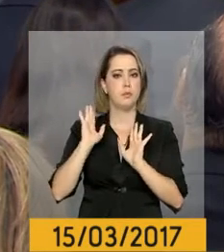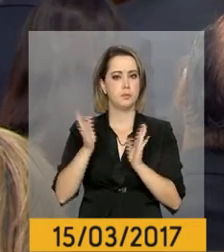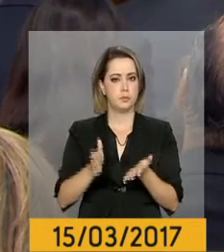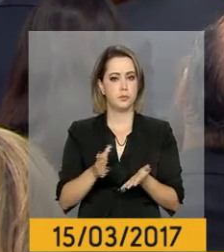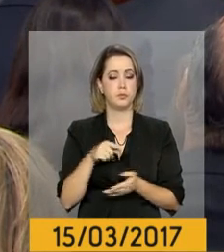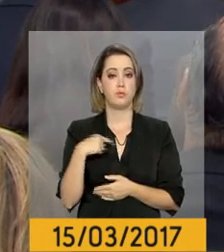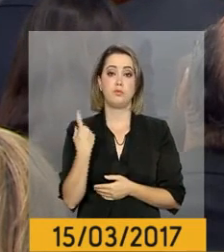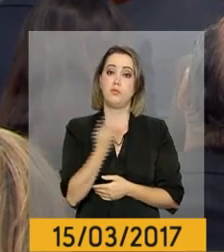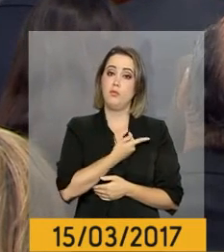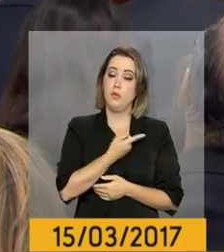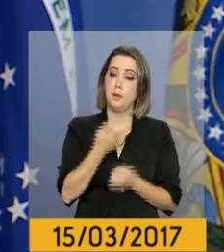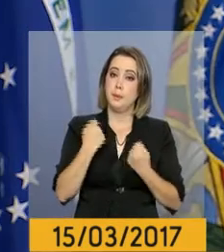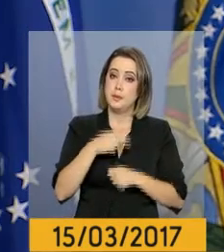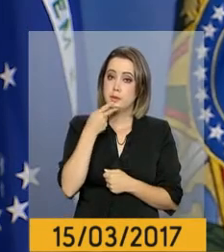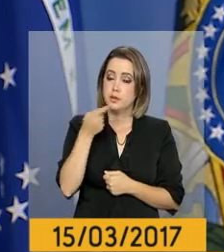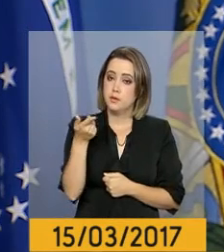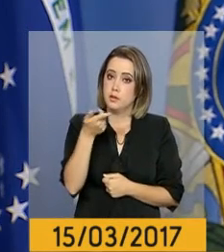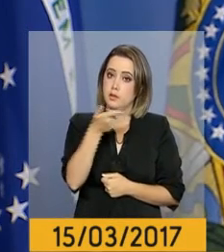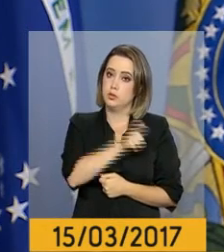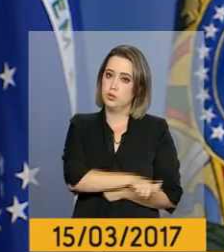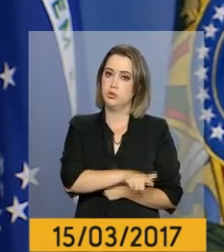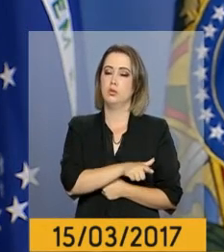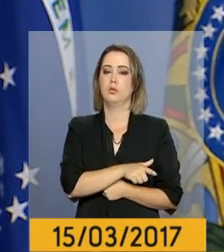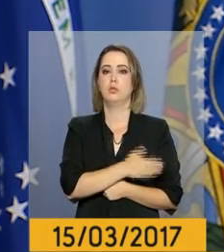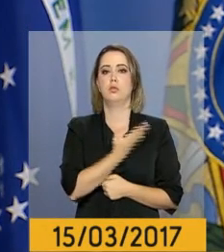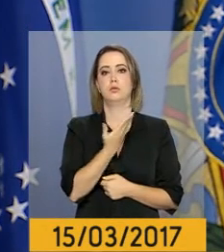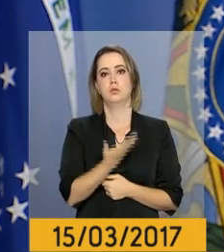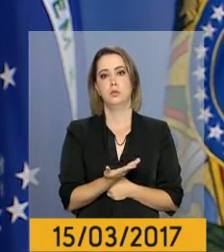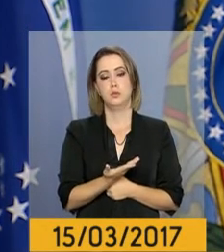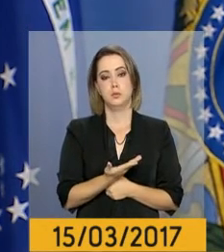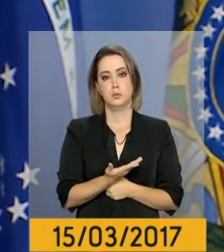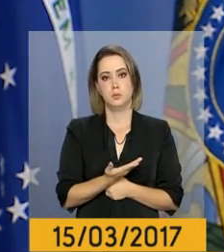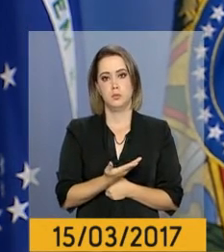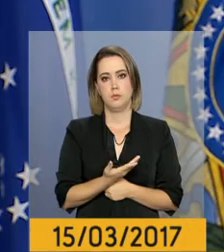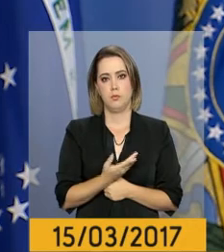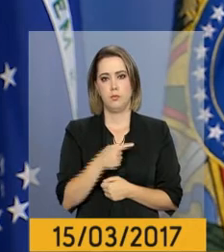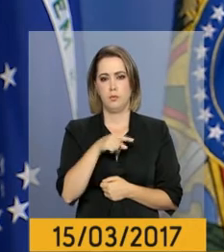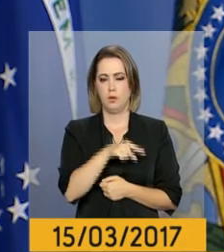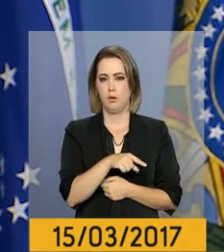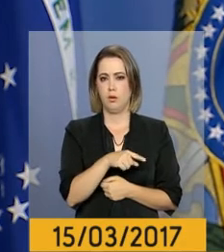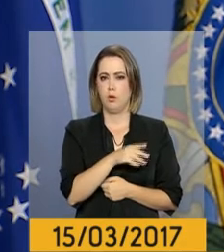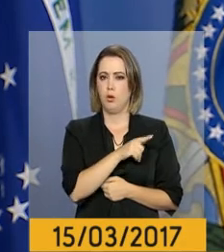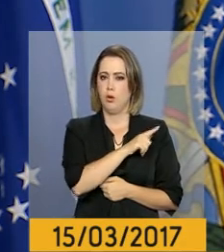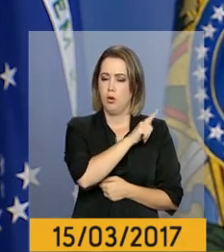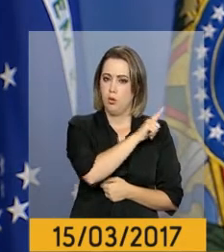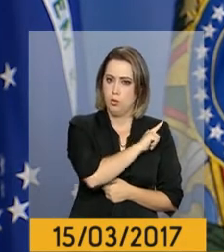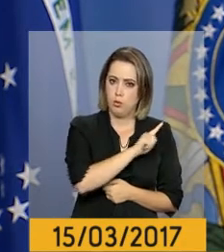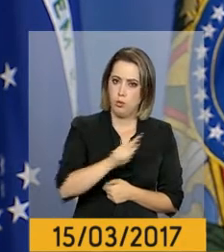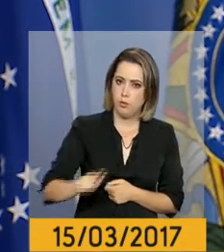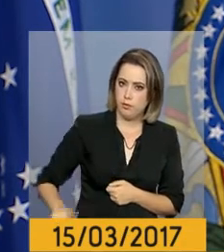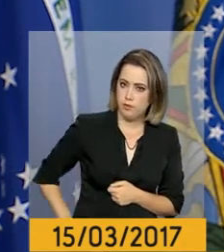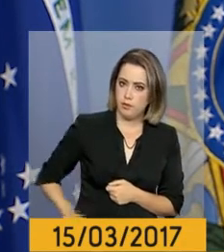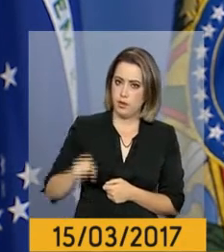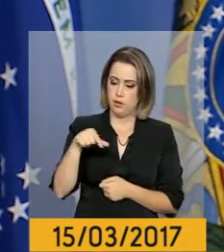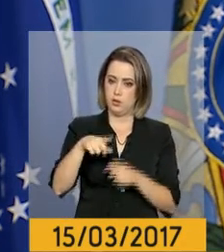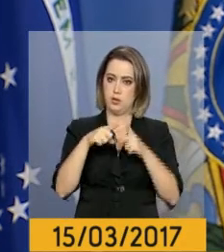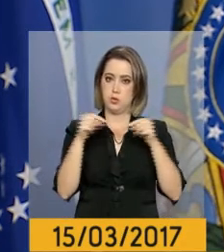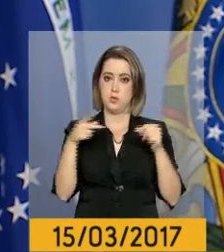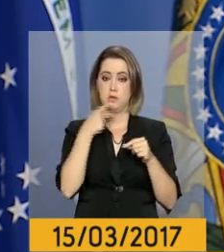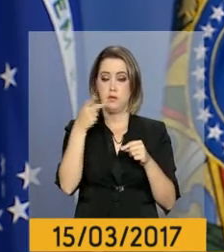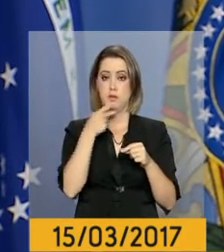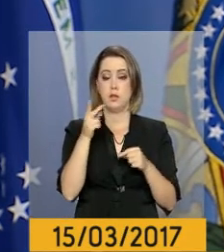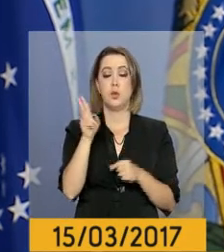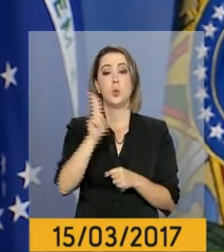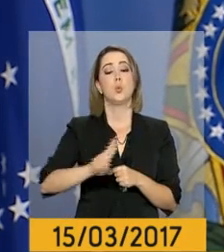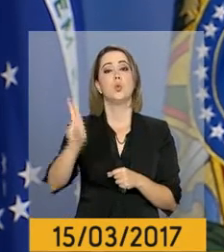volto a dizer que esta esta afirmação do governador de que usará emergência